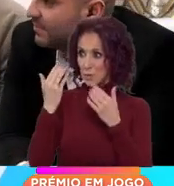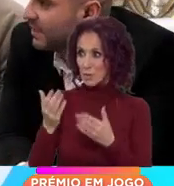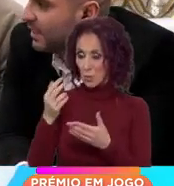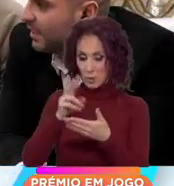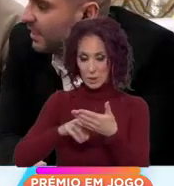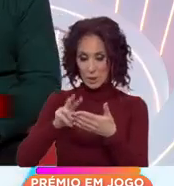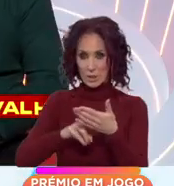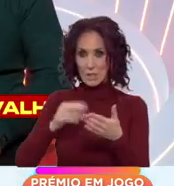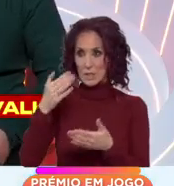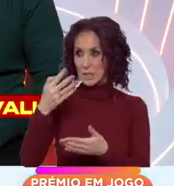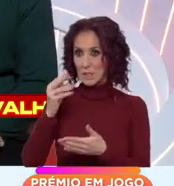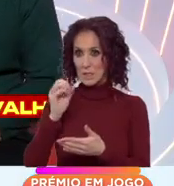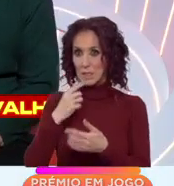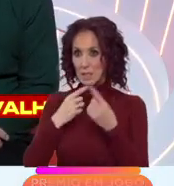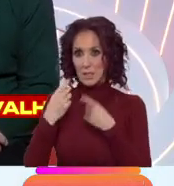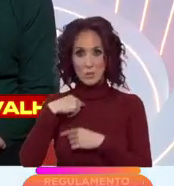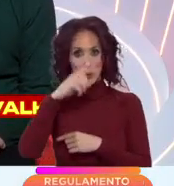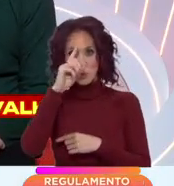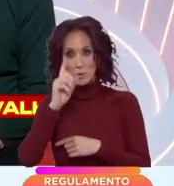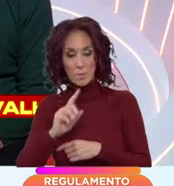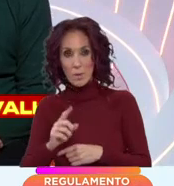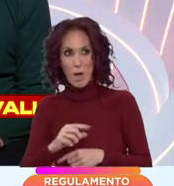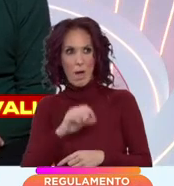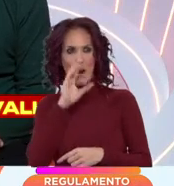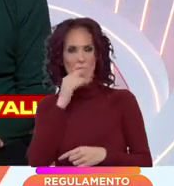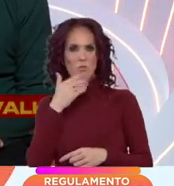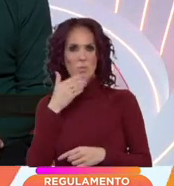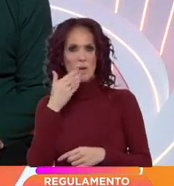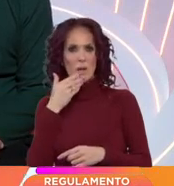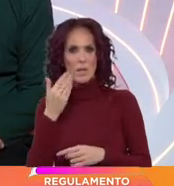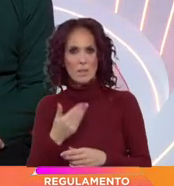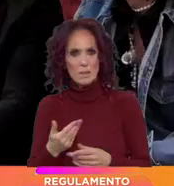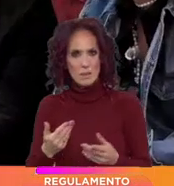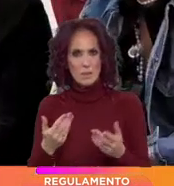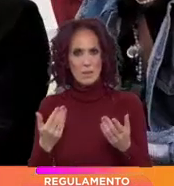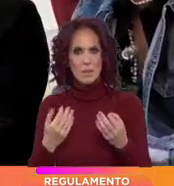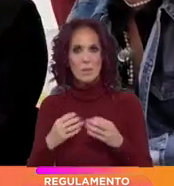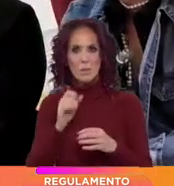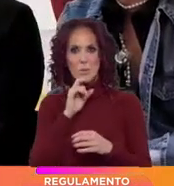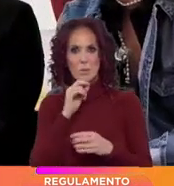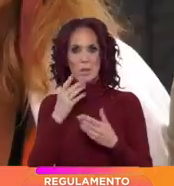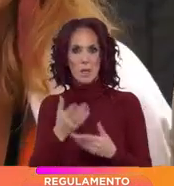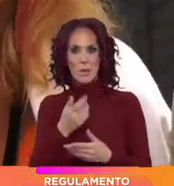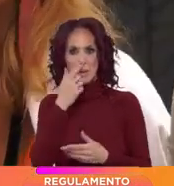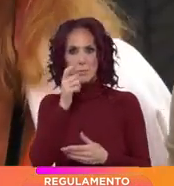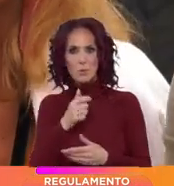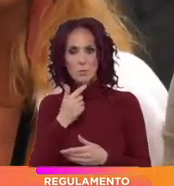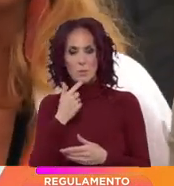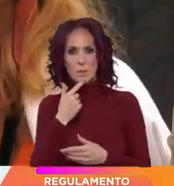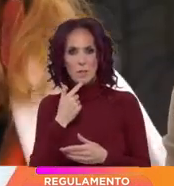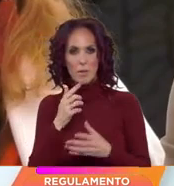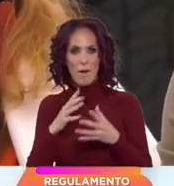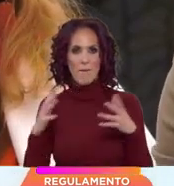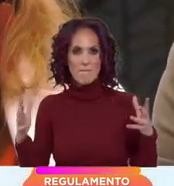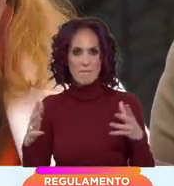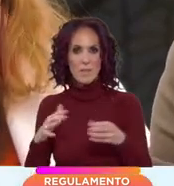Agora, quando foi não fazia a mínima ideia. É realmente, foi um disparate muito grande aquilo que aconteceu. Talvez agora as pessoas tenham a noção da